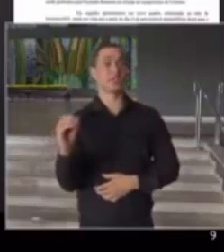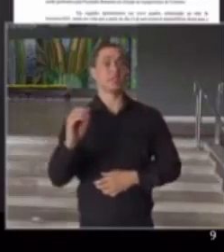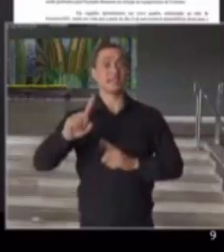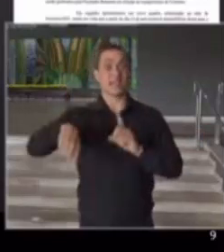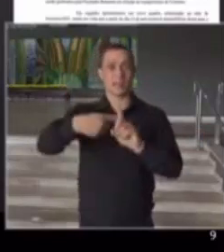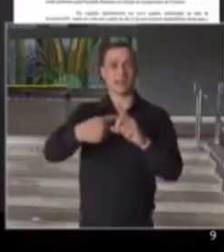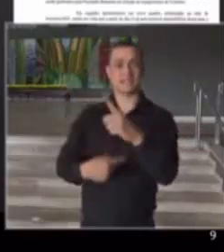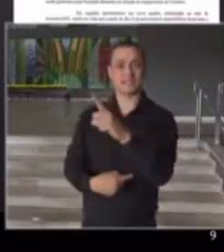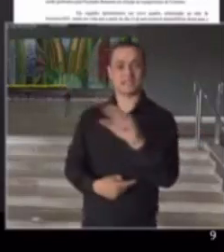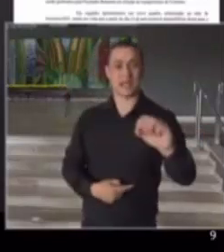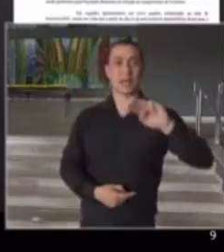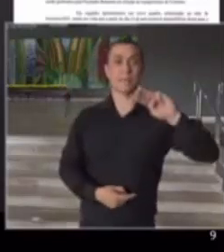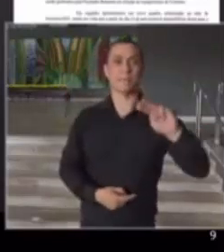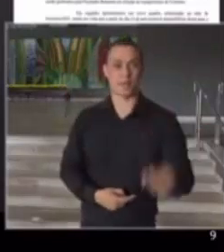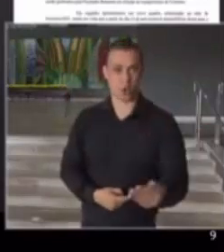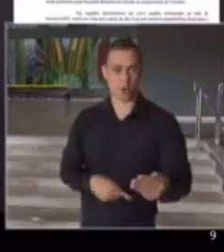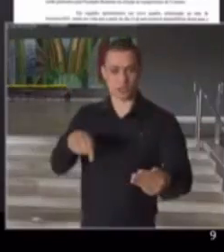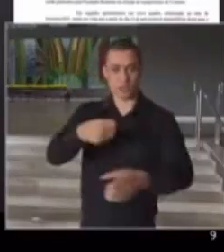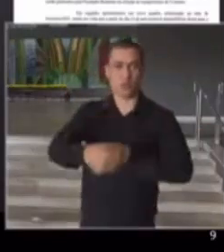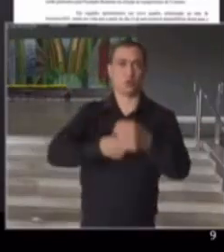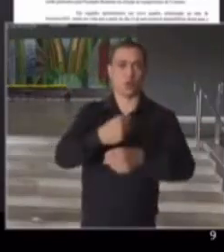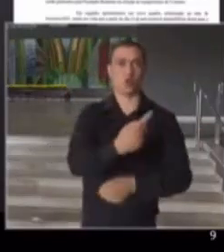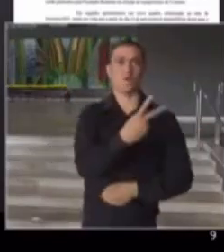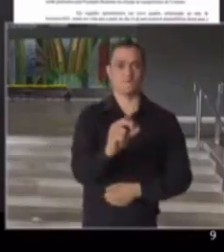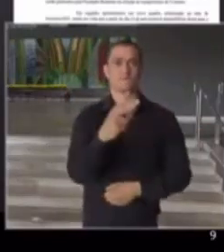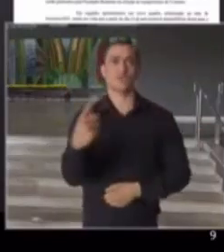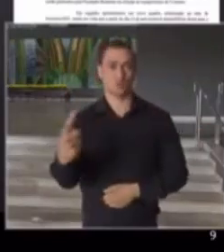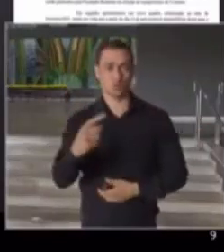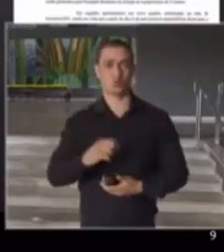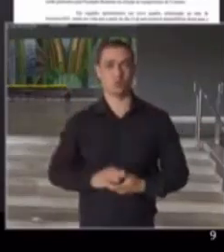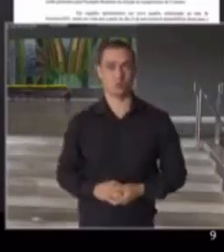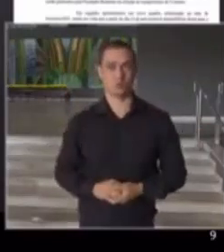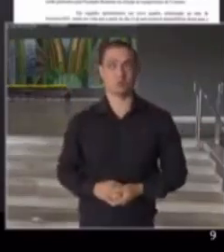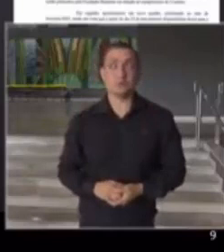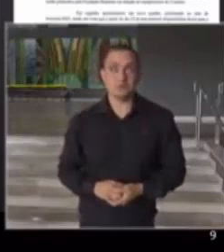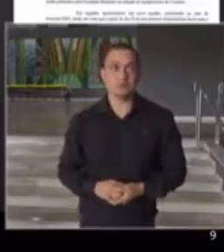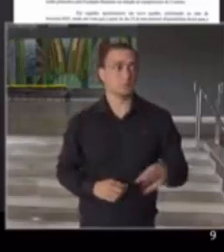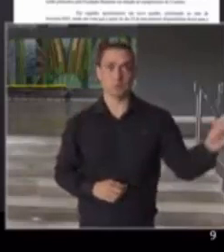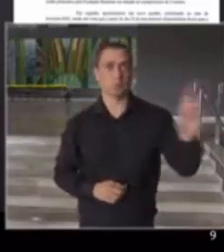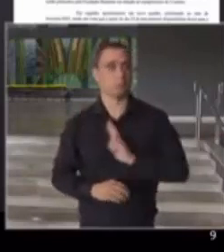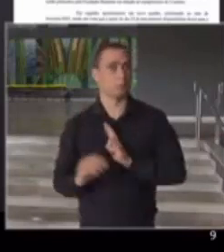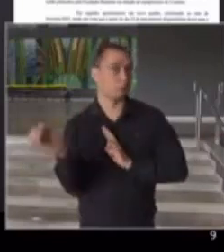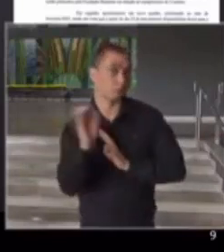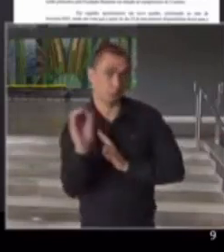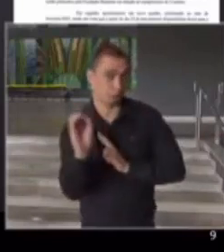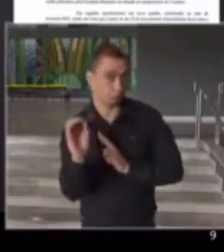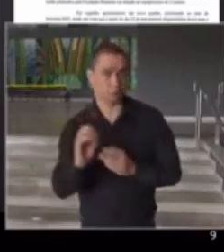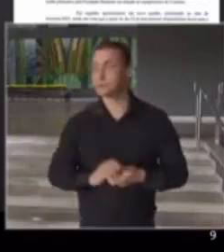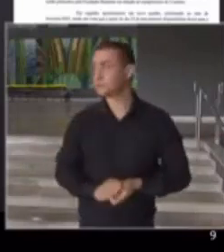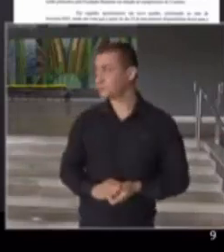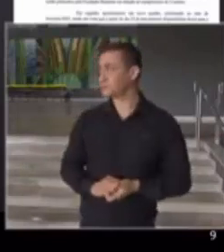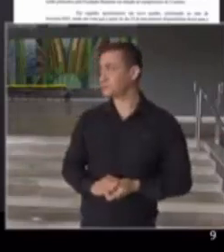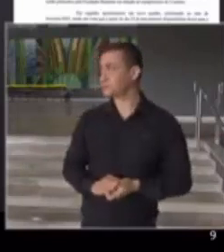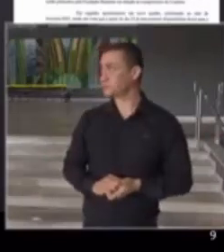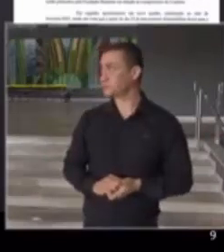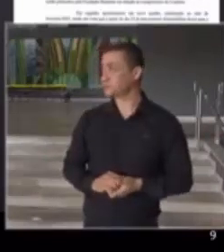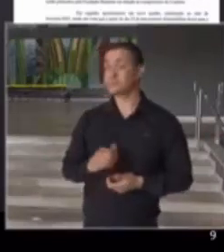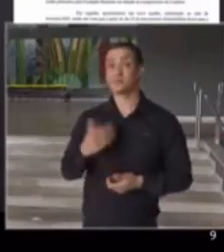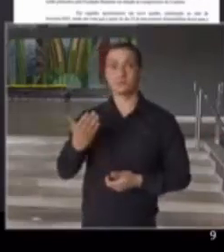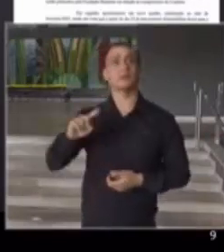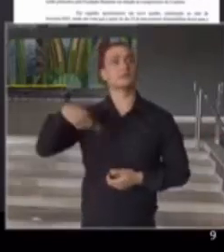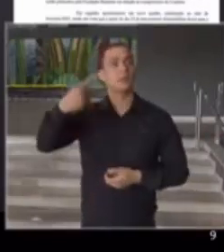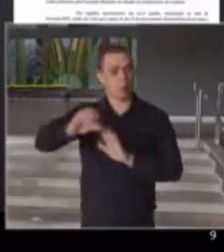serem entregues em 2021. Tivemos resposta. Fizemos